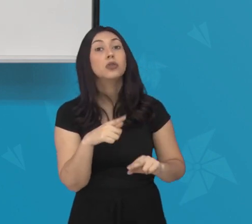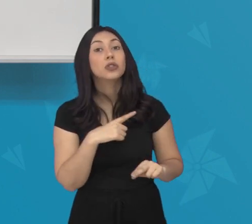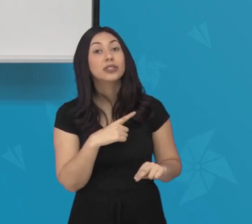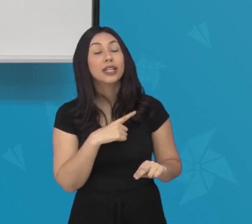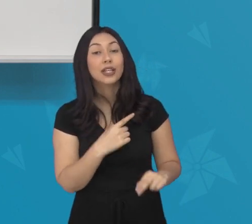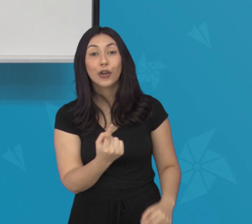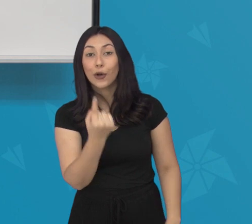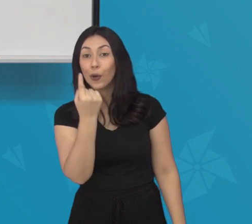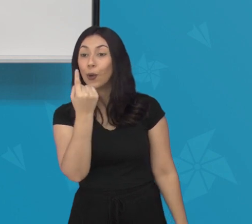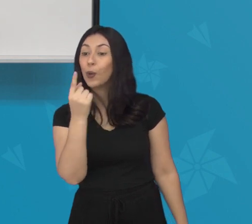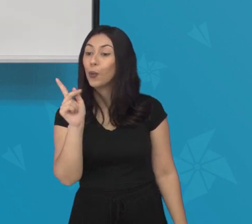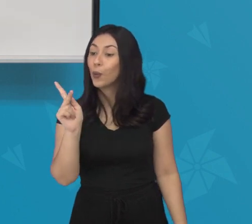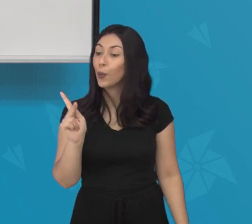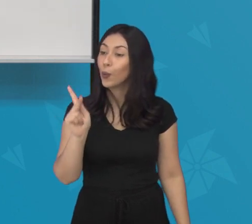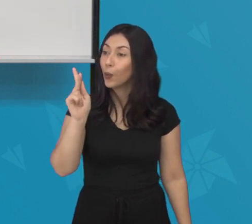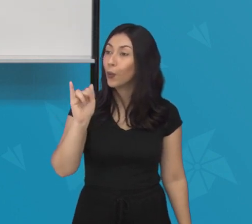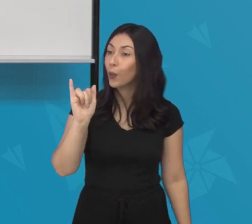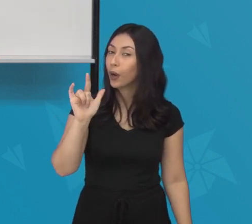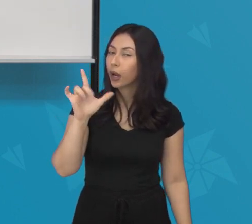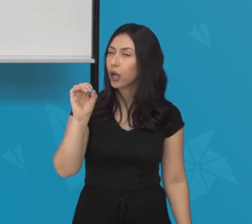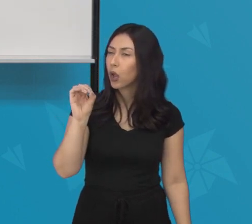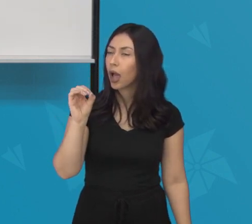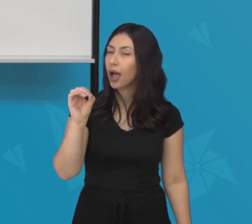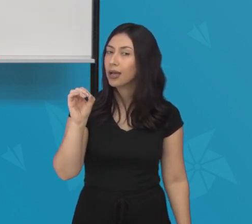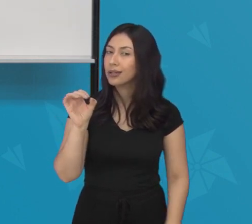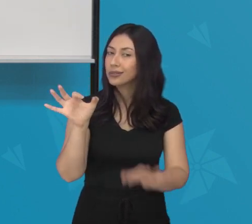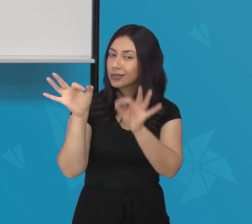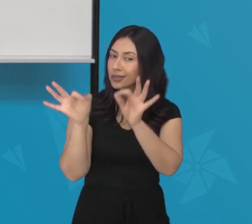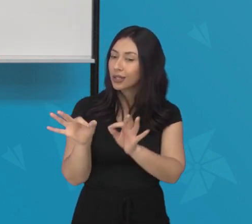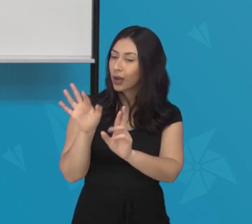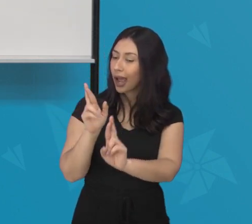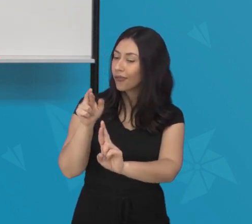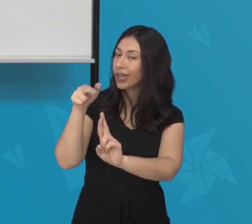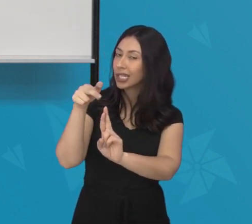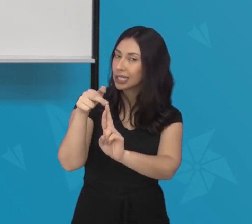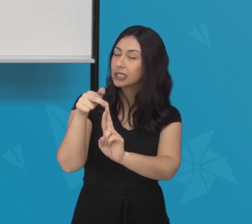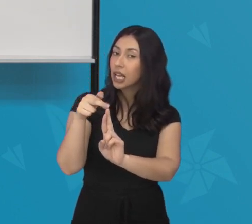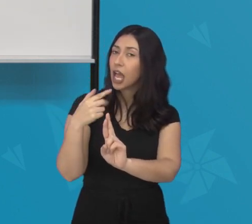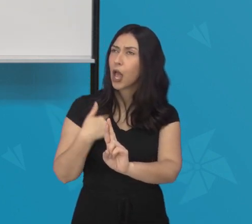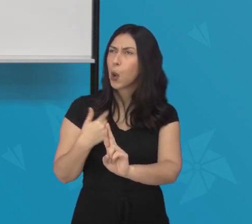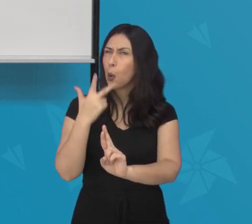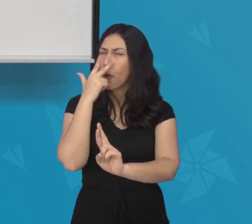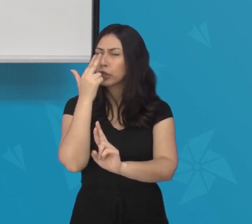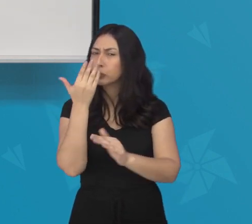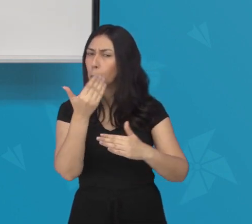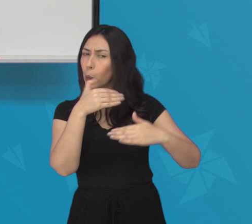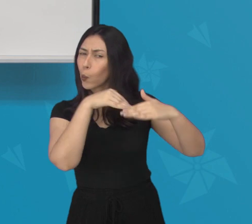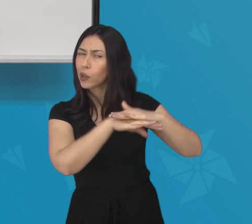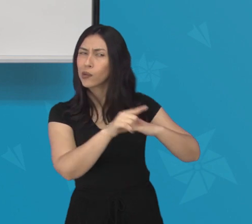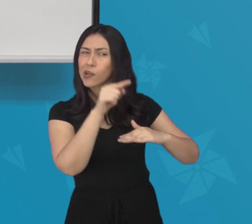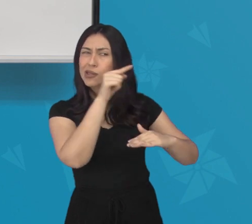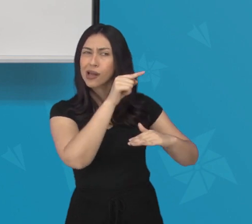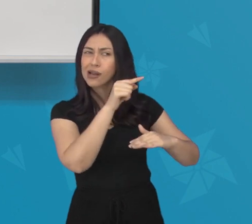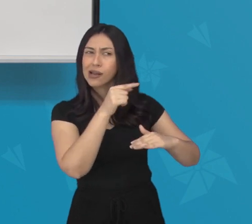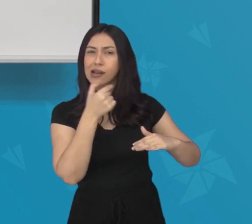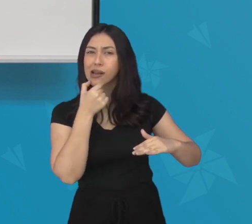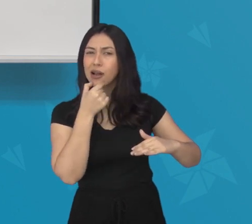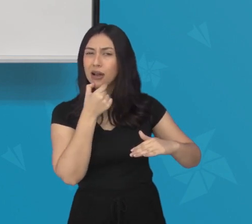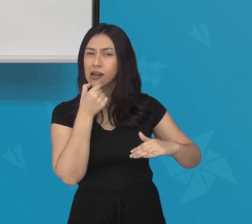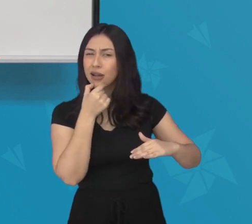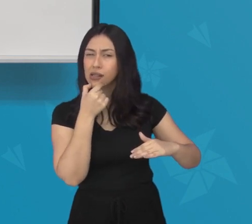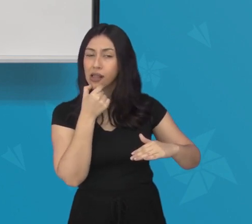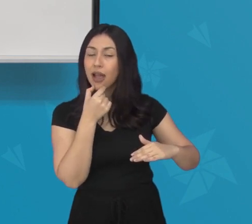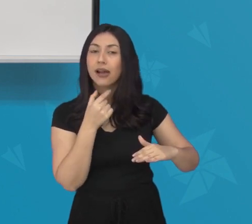padrão. Ele está arquivado, se eu não me engano, na Inglaterra, ele ainda é referência até hoje, e a partir desse modelo foram